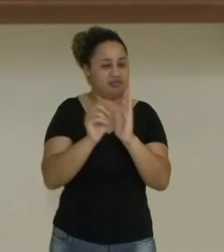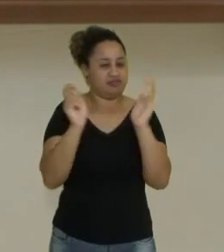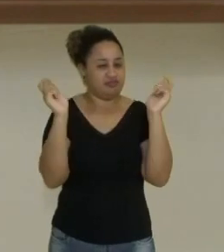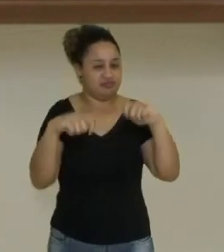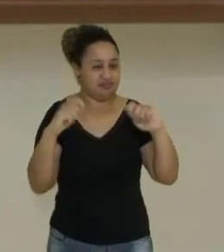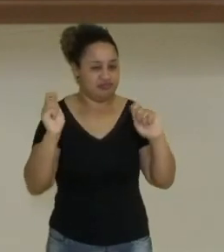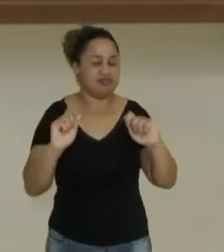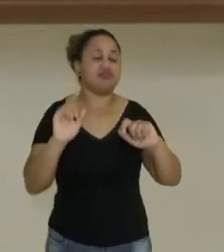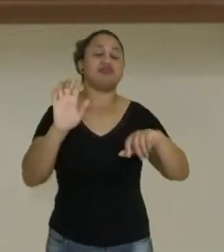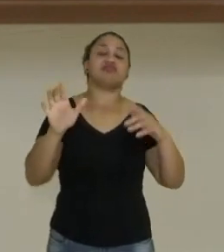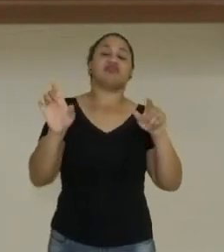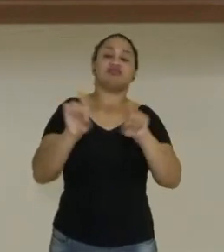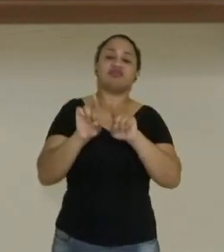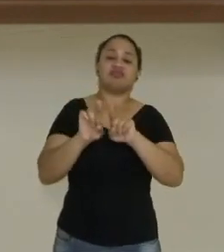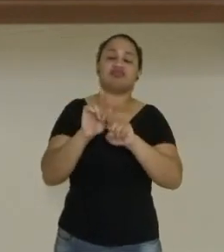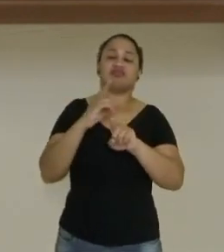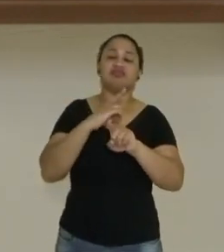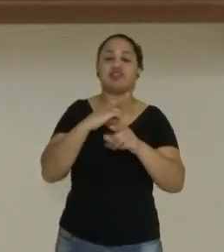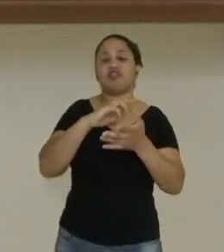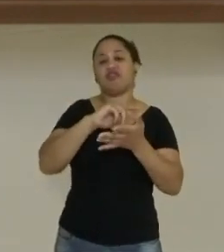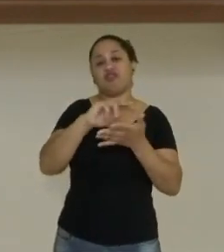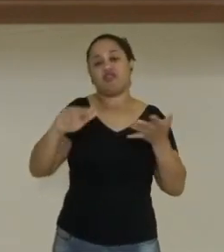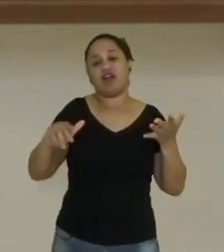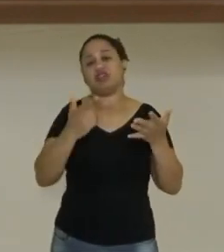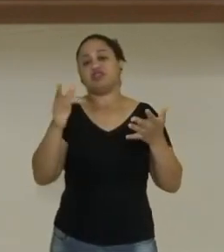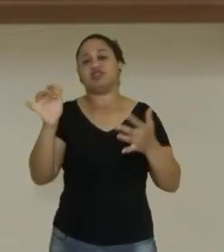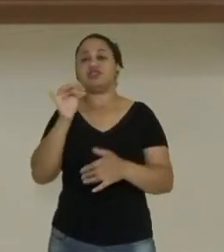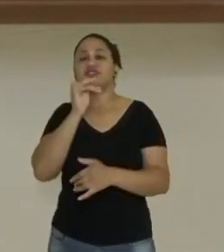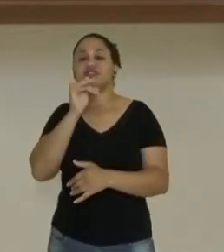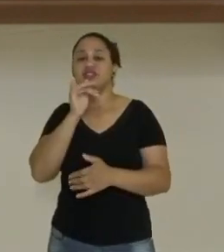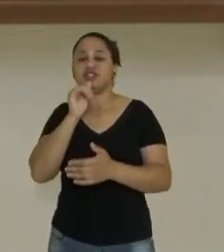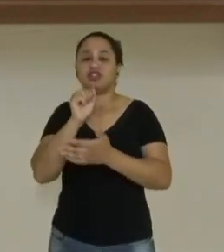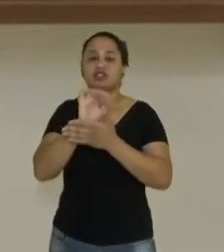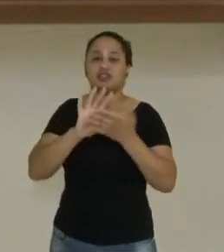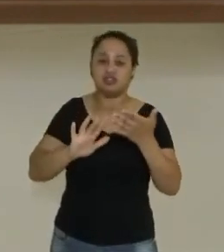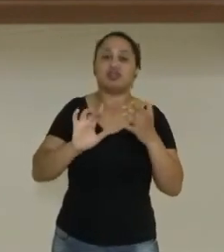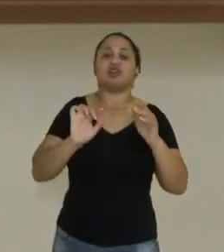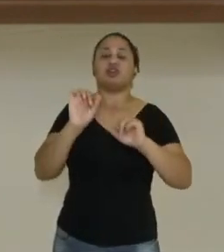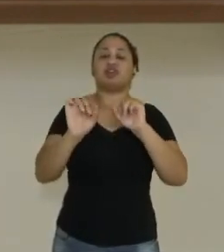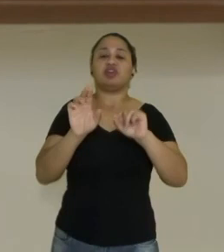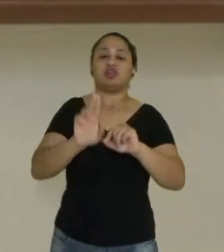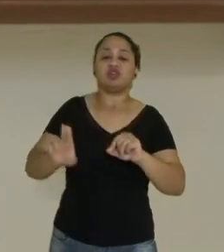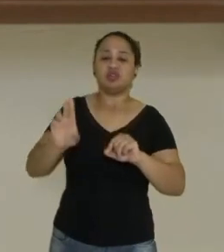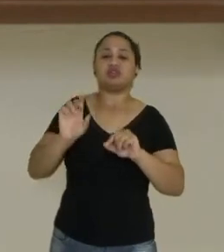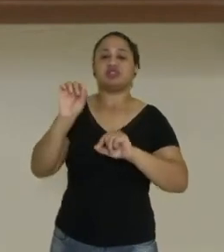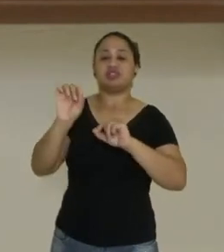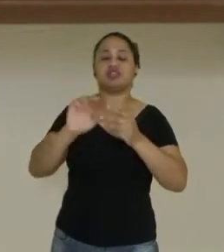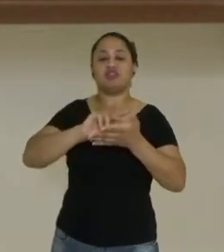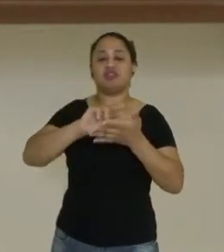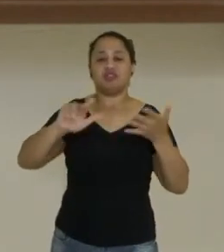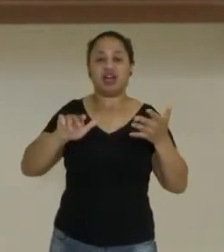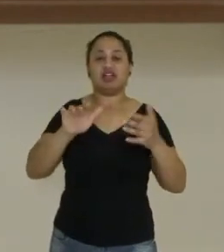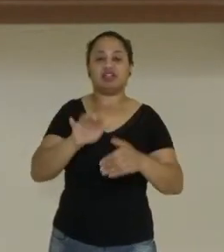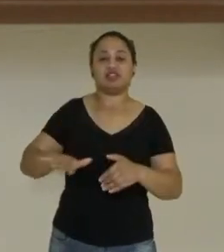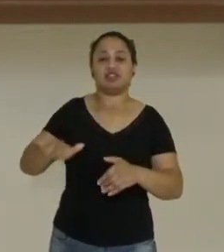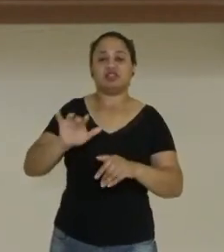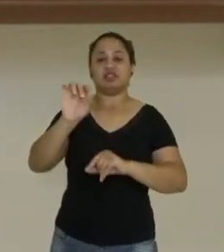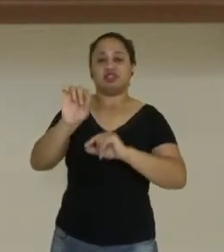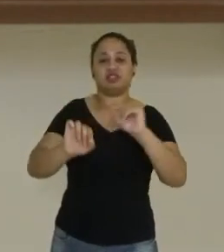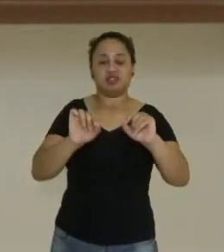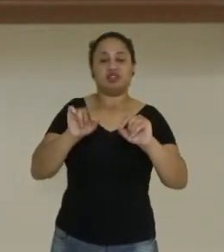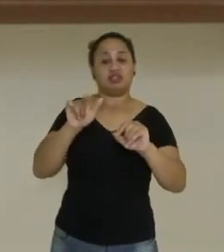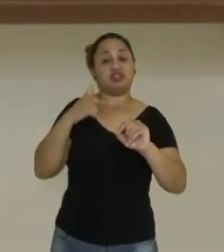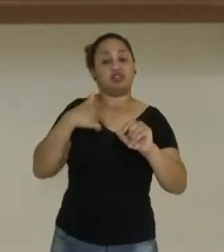nós vamos ter aí vários exemplos, exercícios, usando assim diversas situações